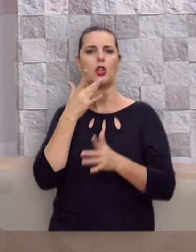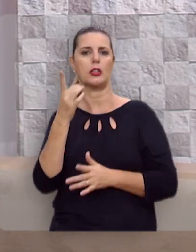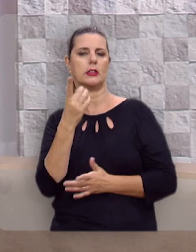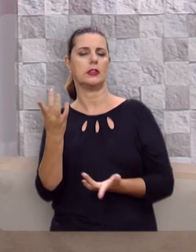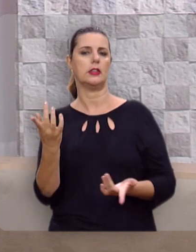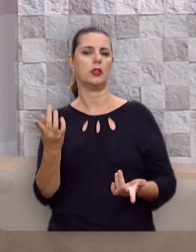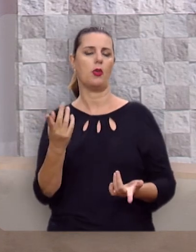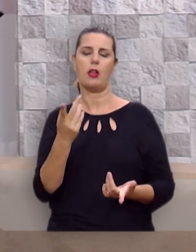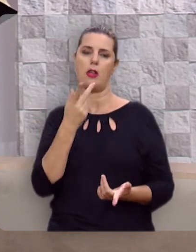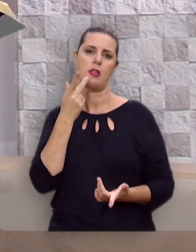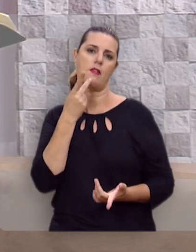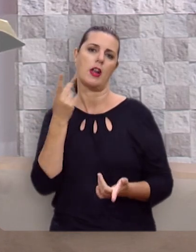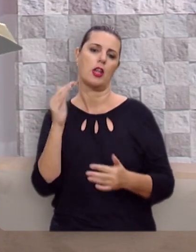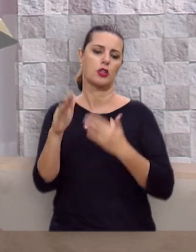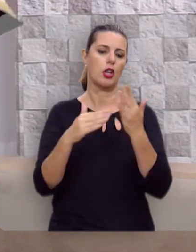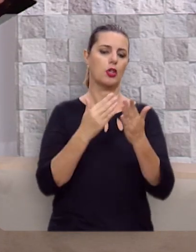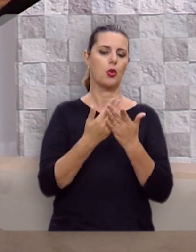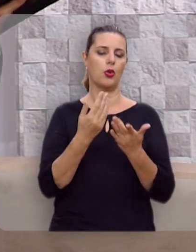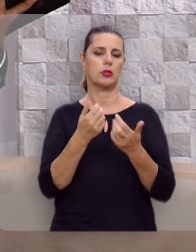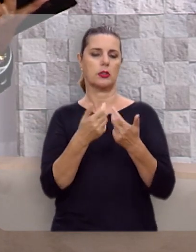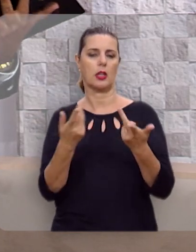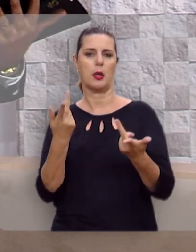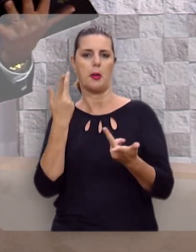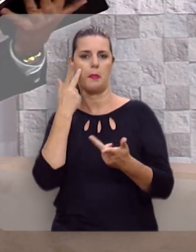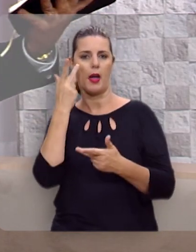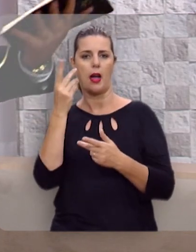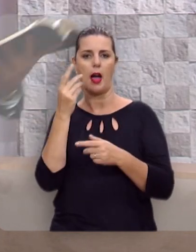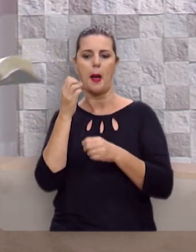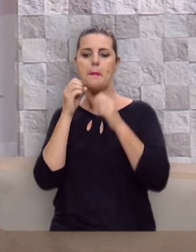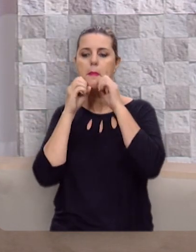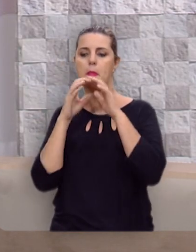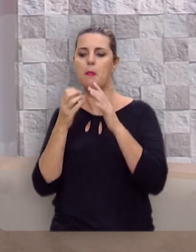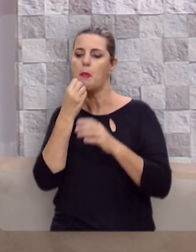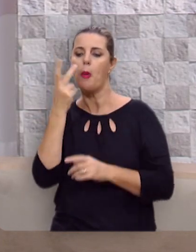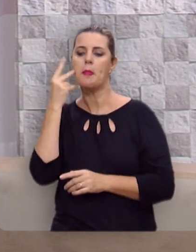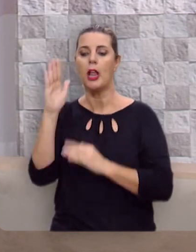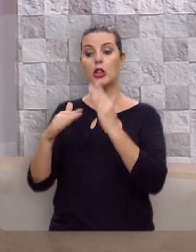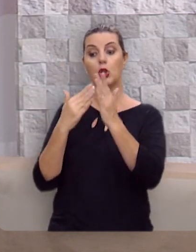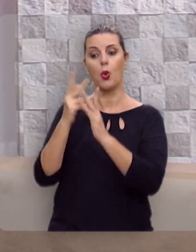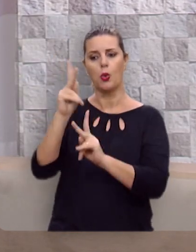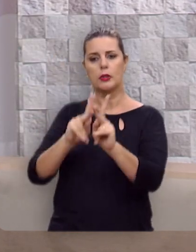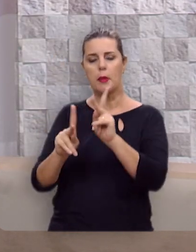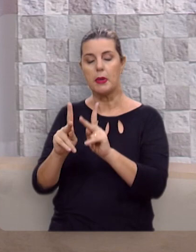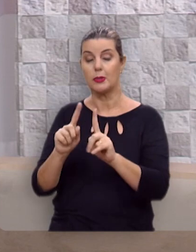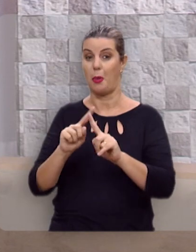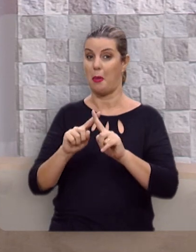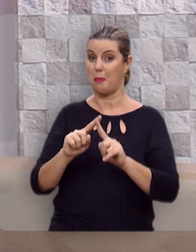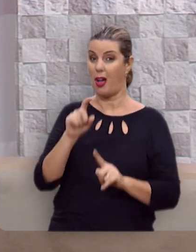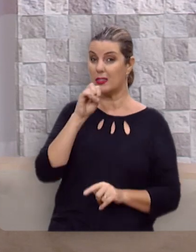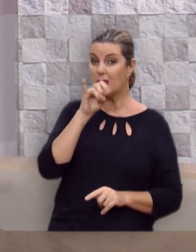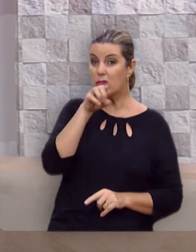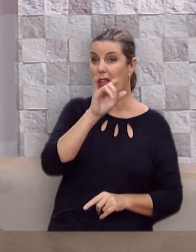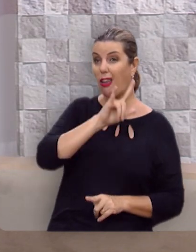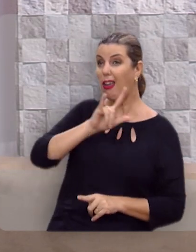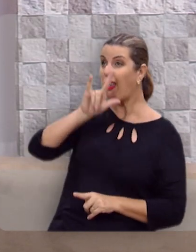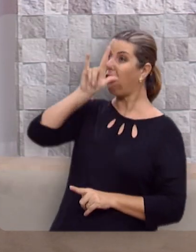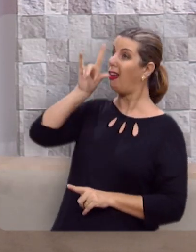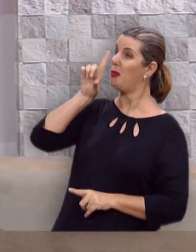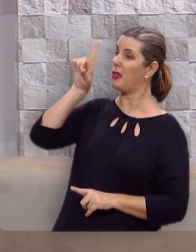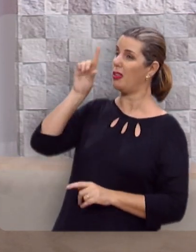mesmas. E nem está dizendo que todas as coisas cooperam para o bem de todas as pessoas. Mas se você ama